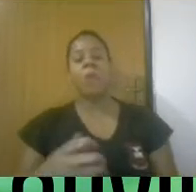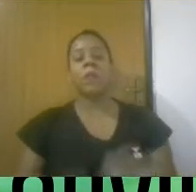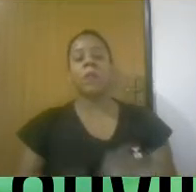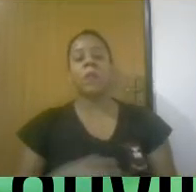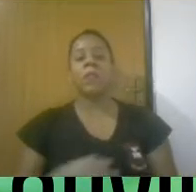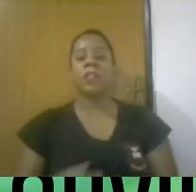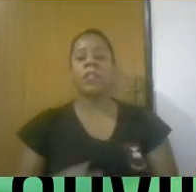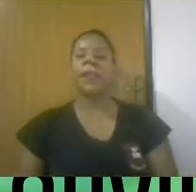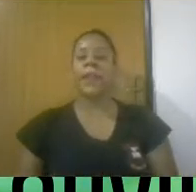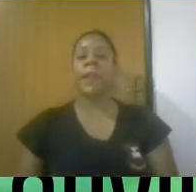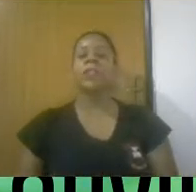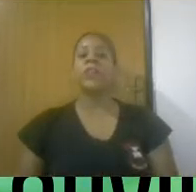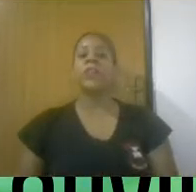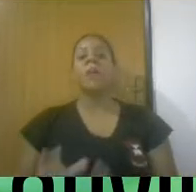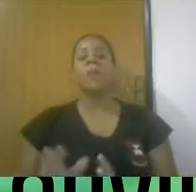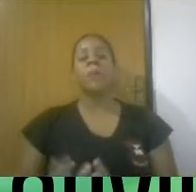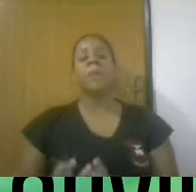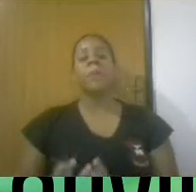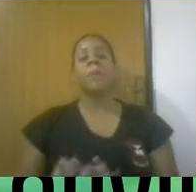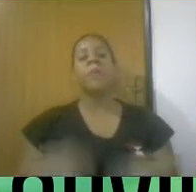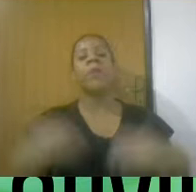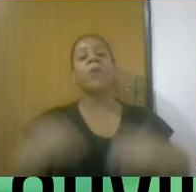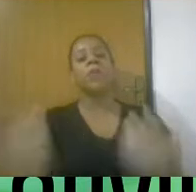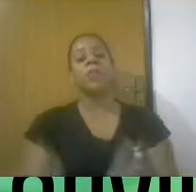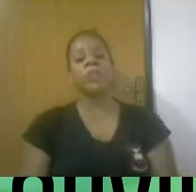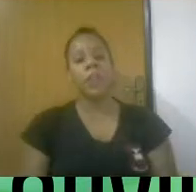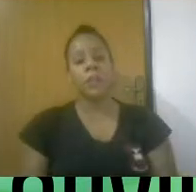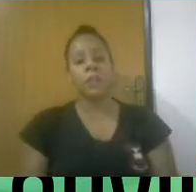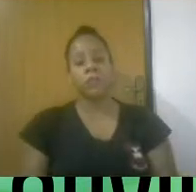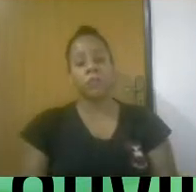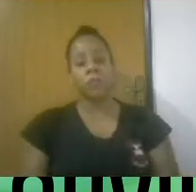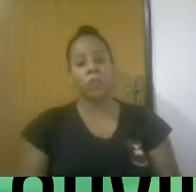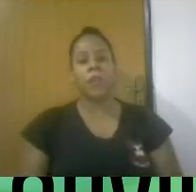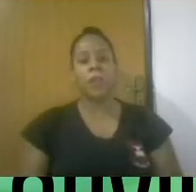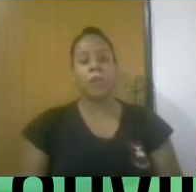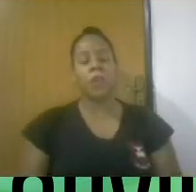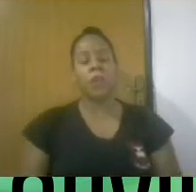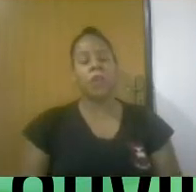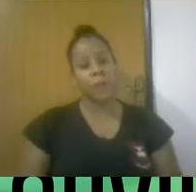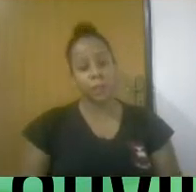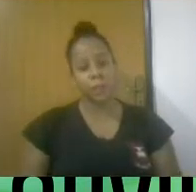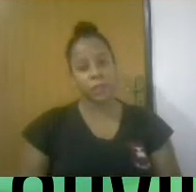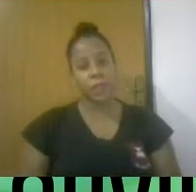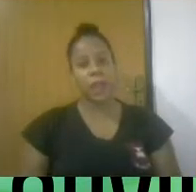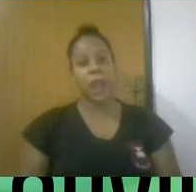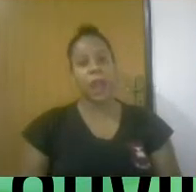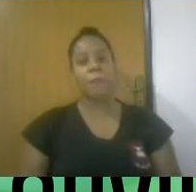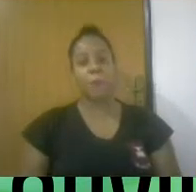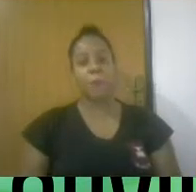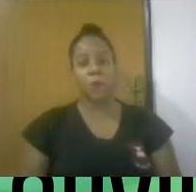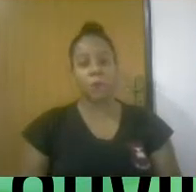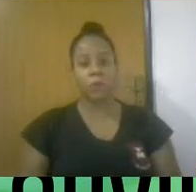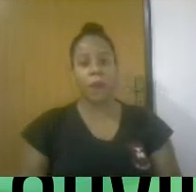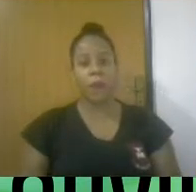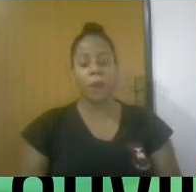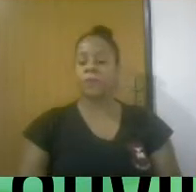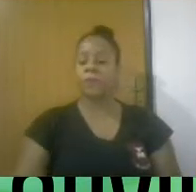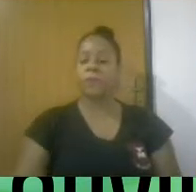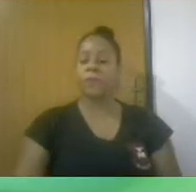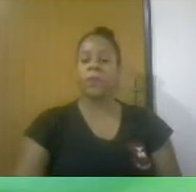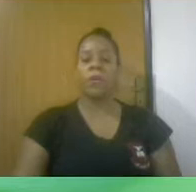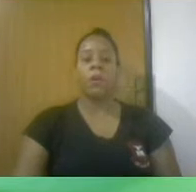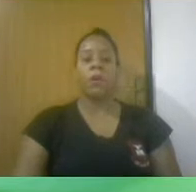a montar uma estratégia para poder proteger todo o território que pertencia a